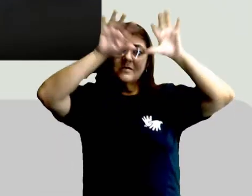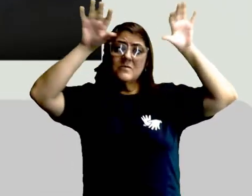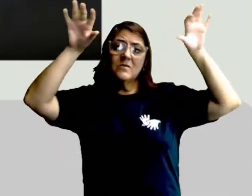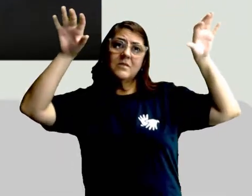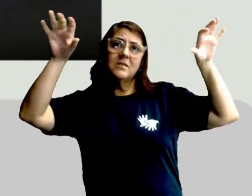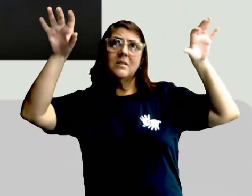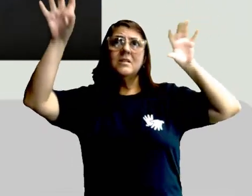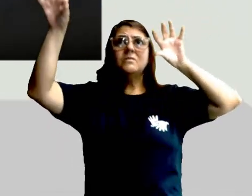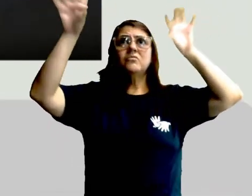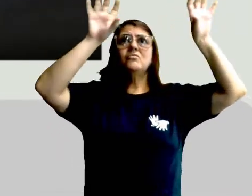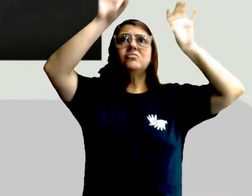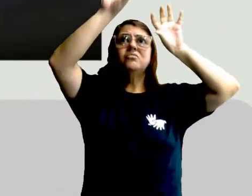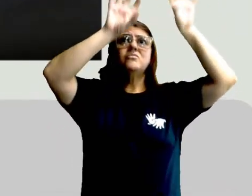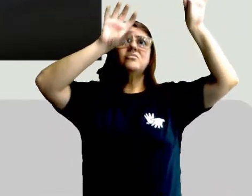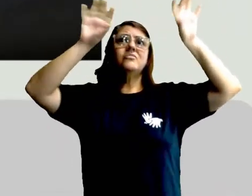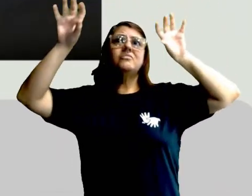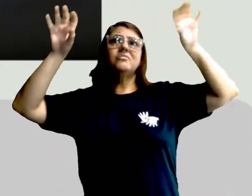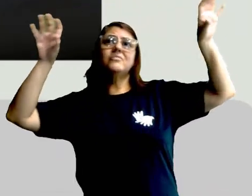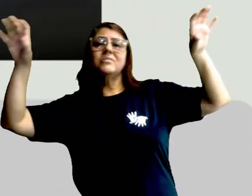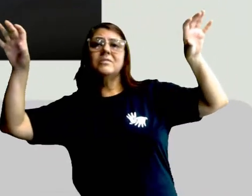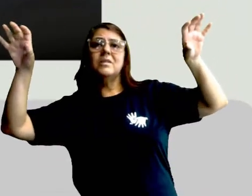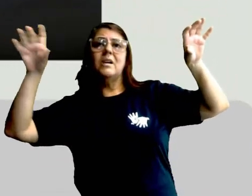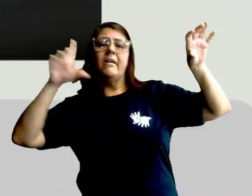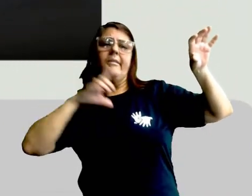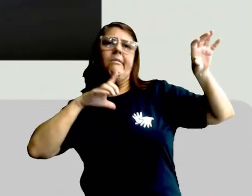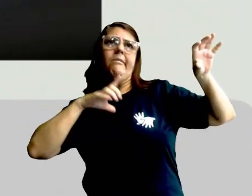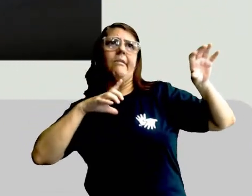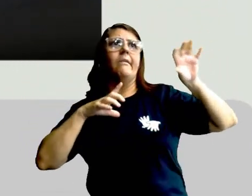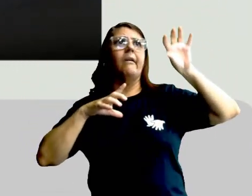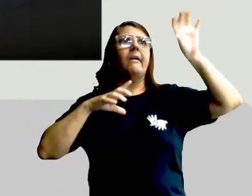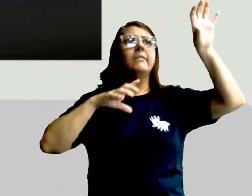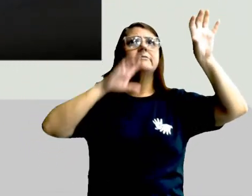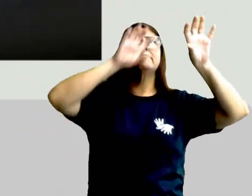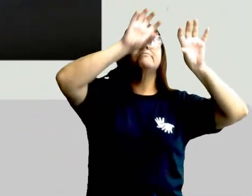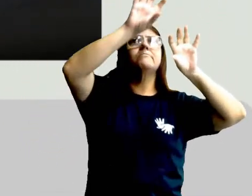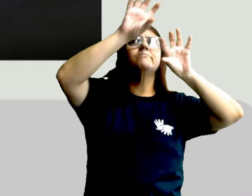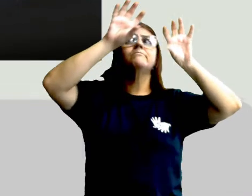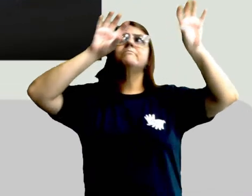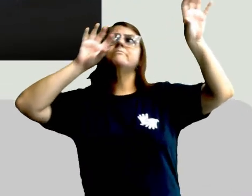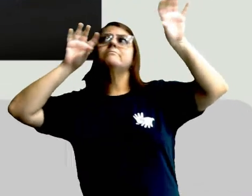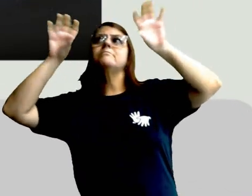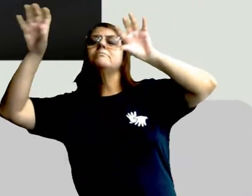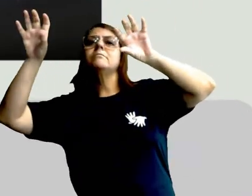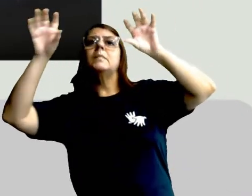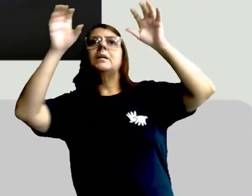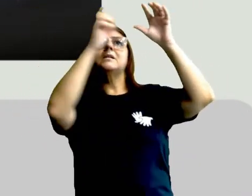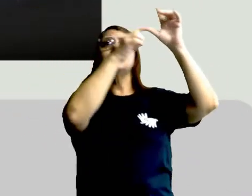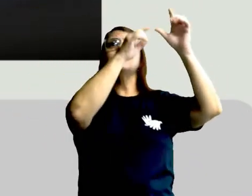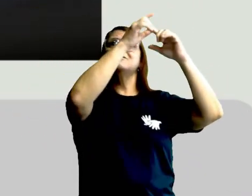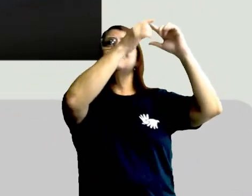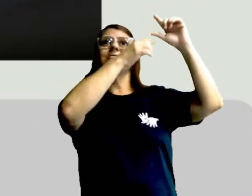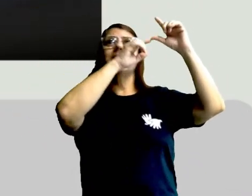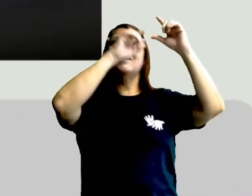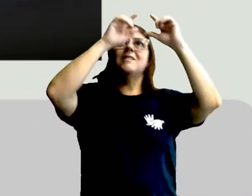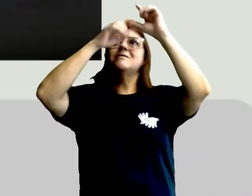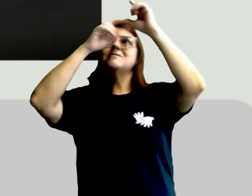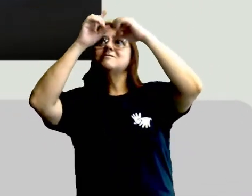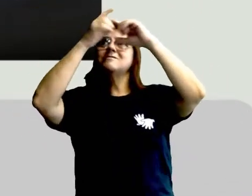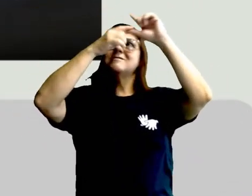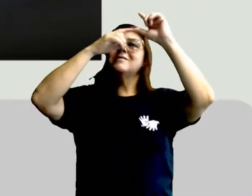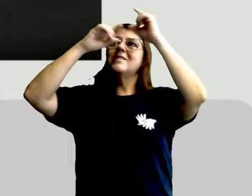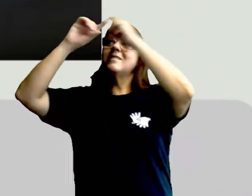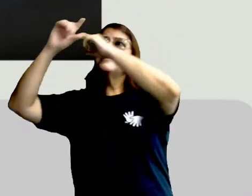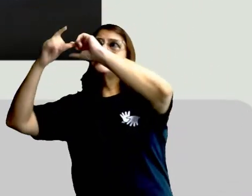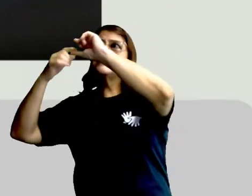em regiões. E cada região dessa, nós temos então um conjunto de astros que compõem